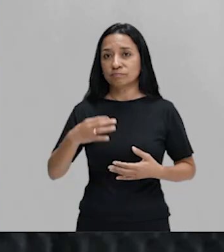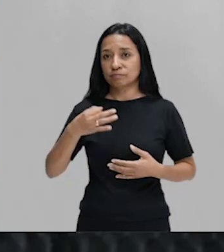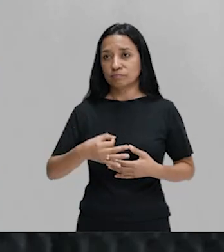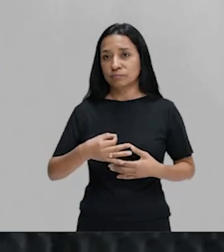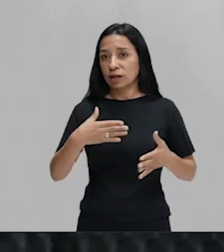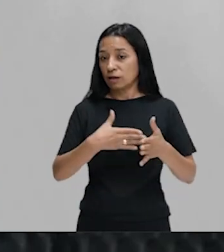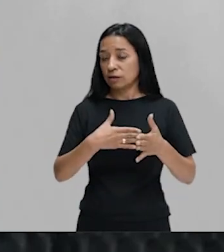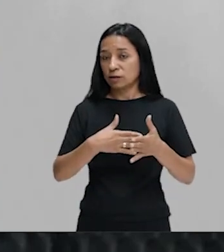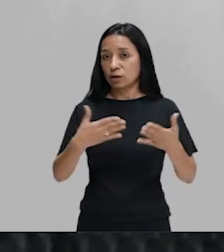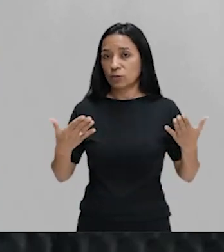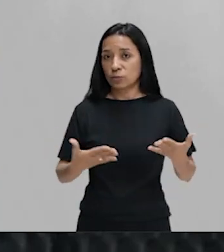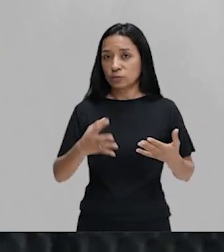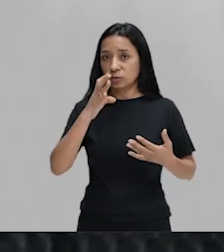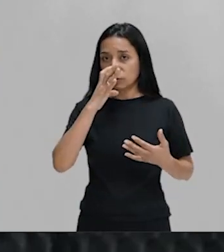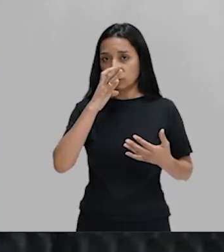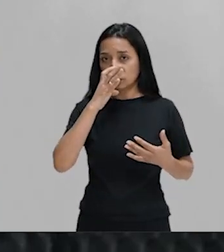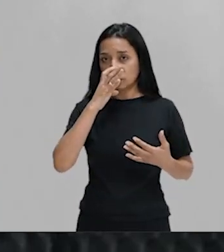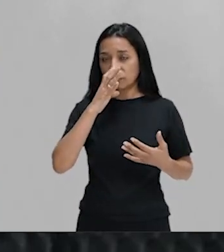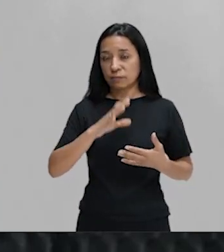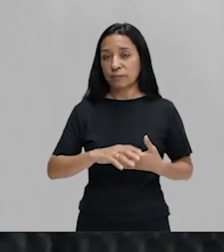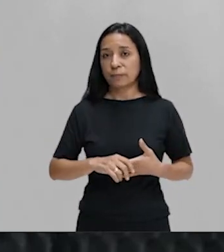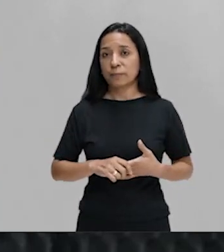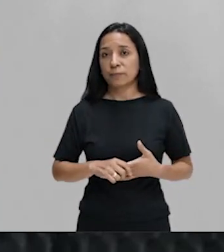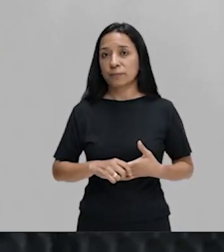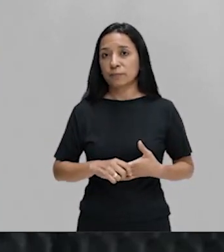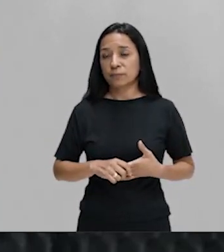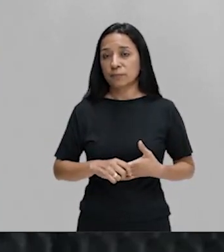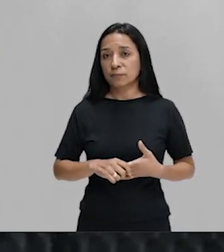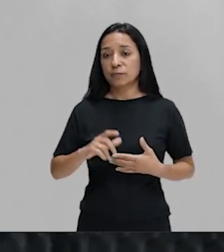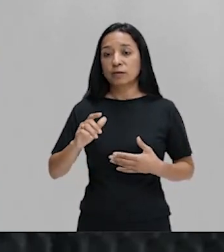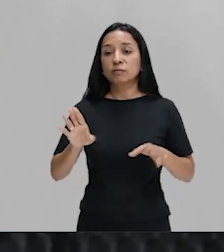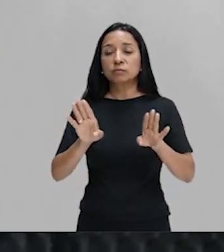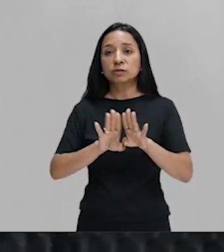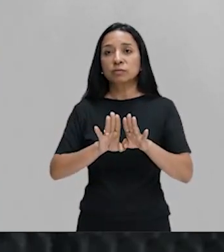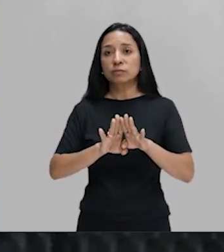Até hoje. Então observem, prestem bem atenção. E outra